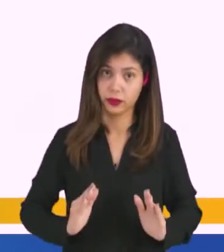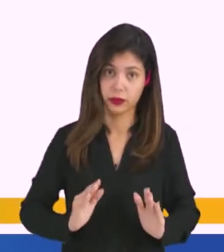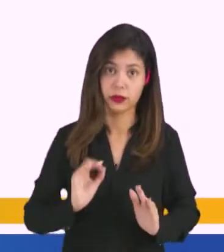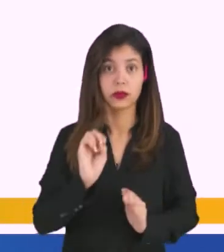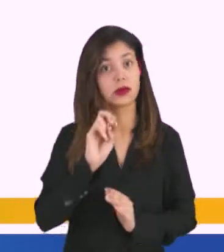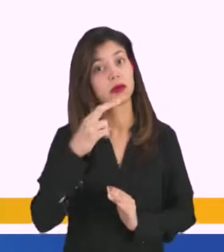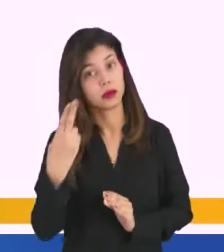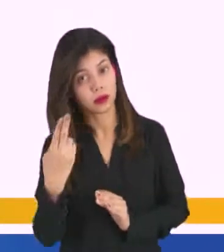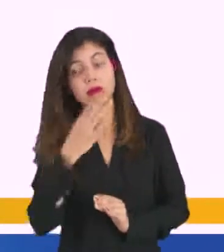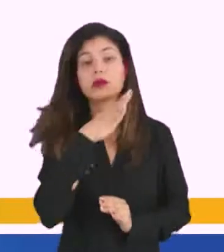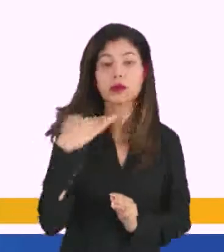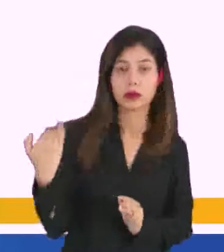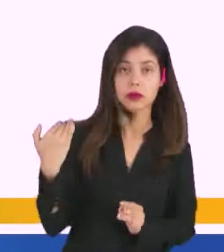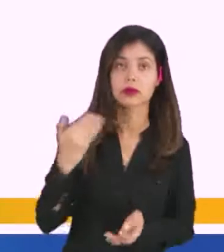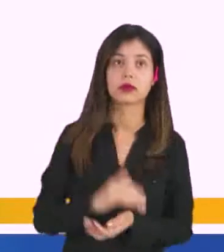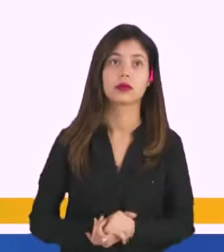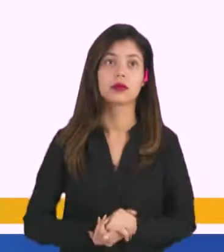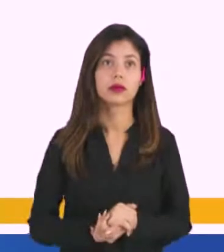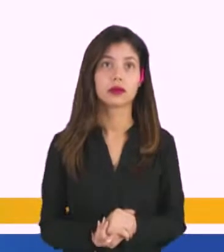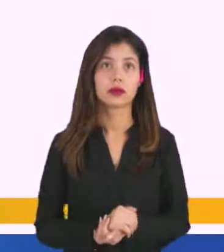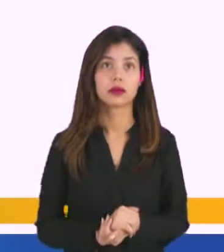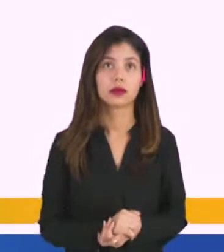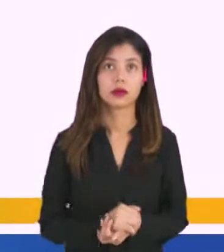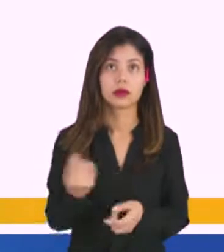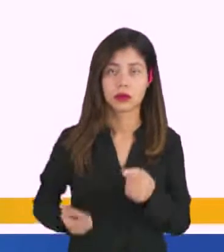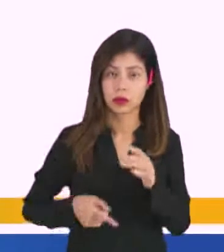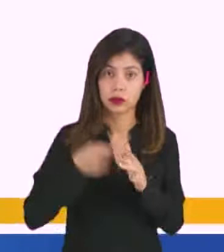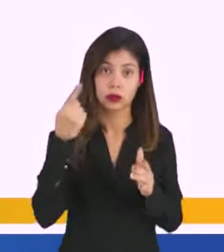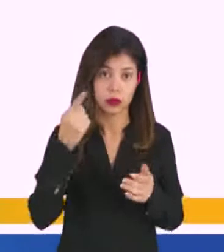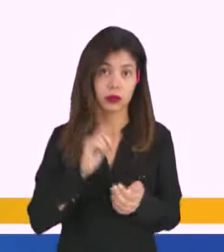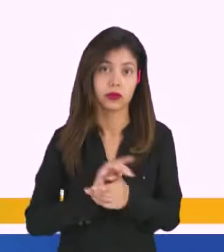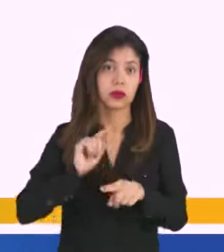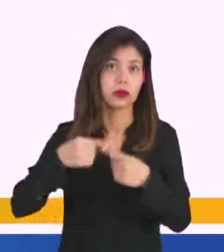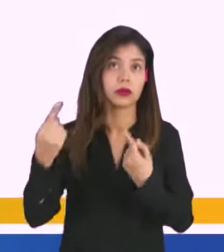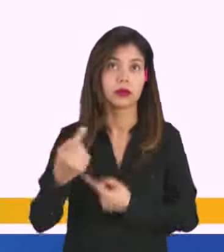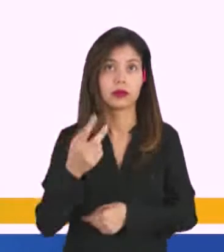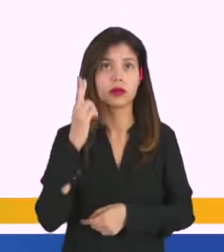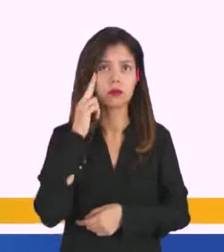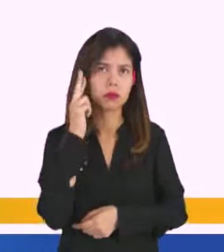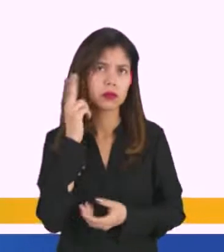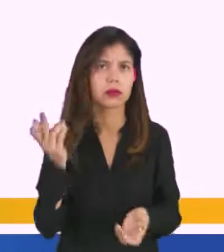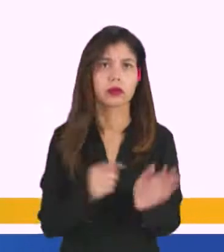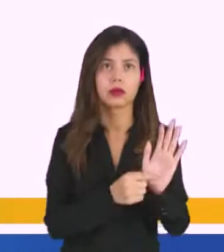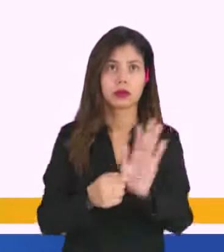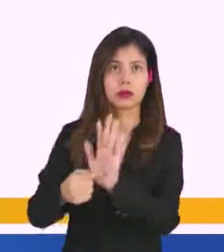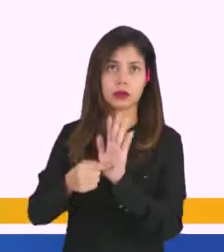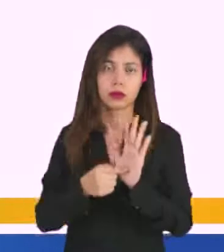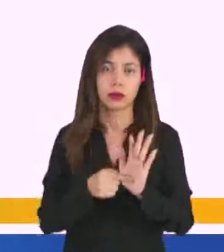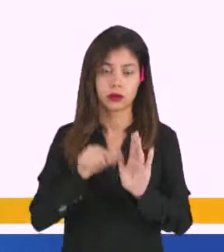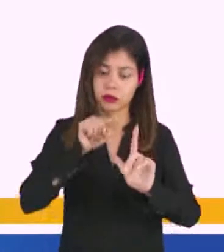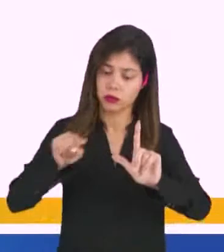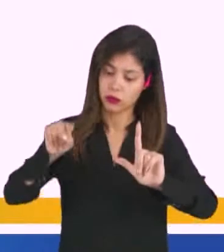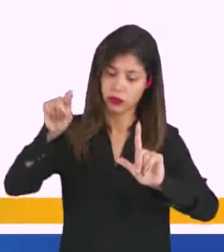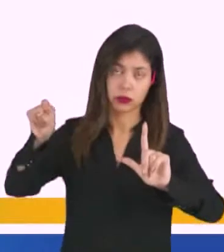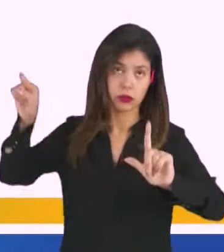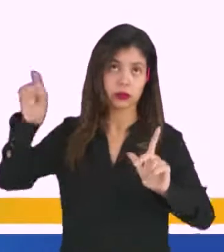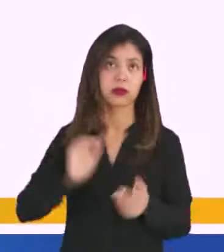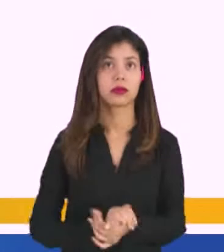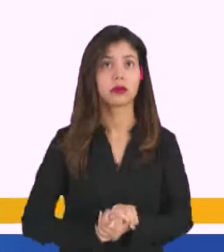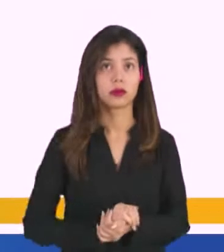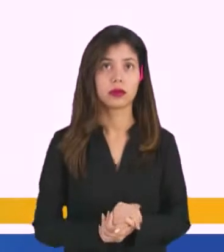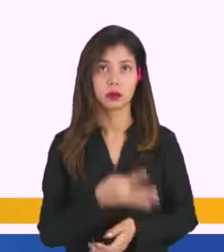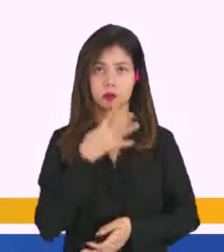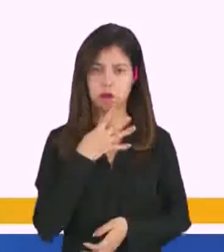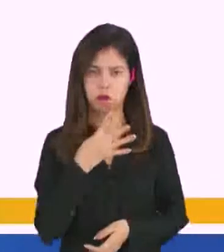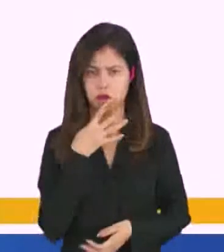nascimentos e as mortes. Uma das formas mais comuns de apresentação da estatística são os gráficos, né?